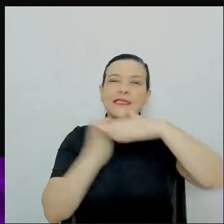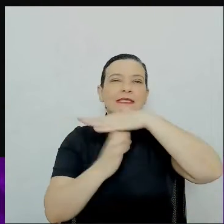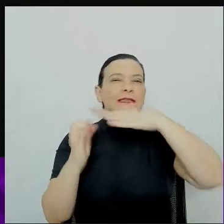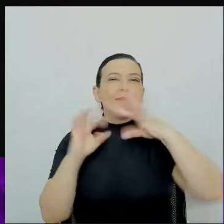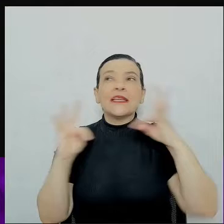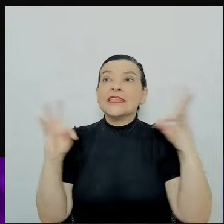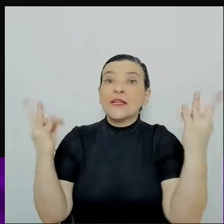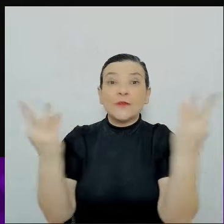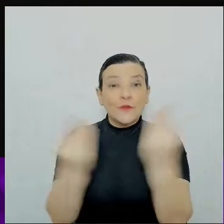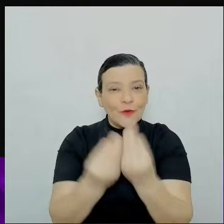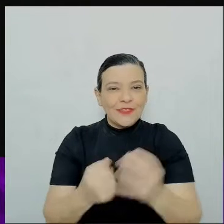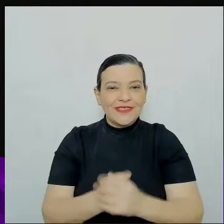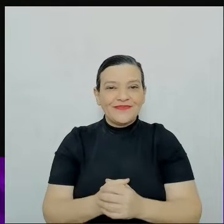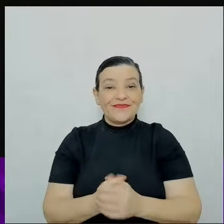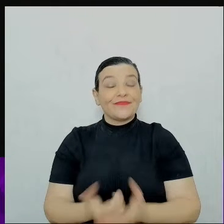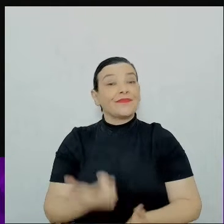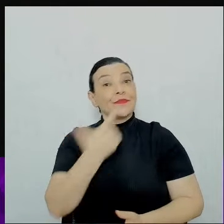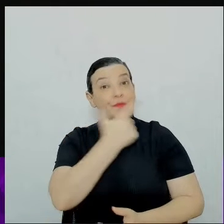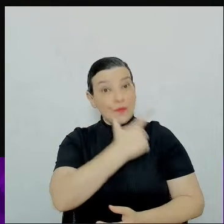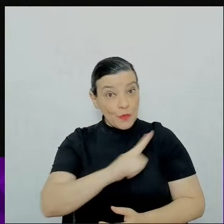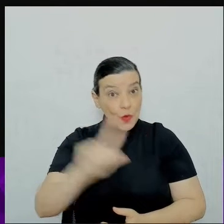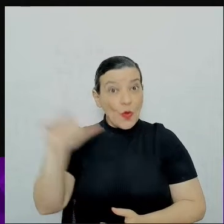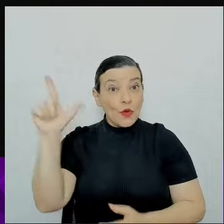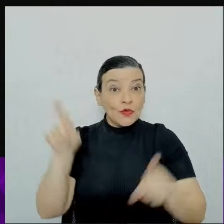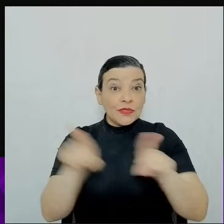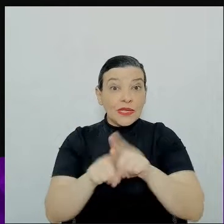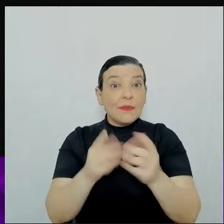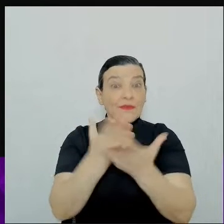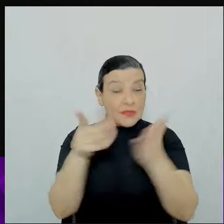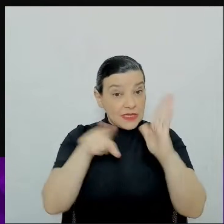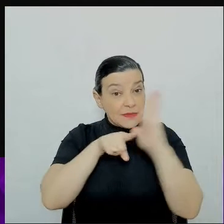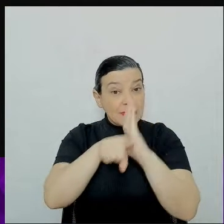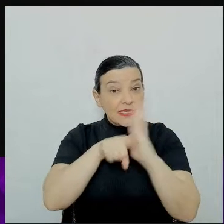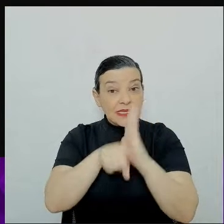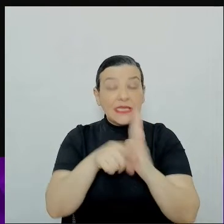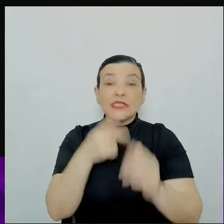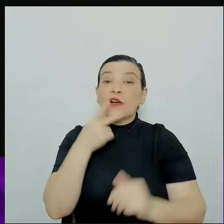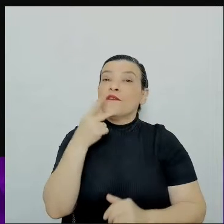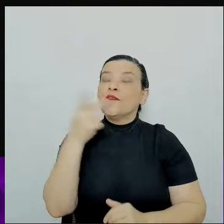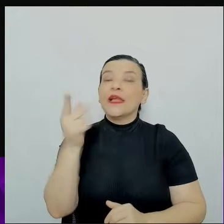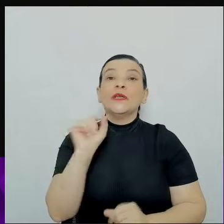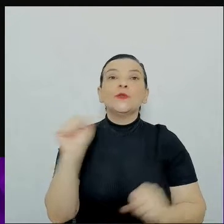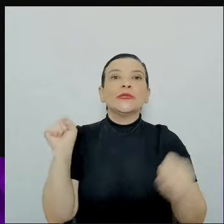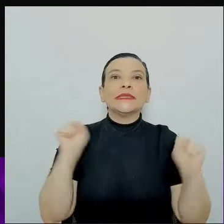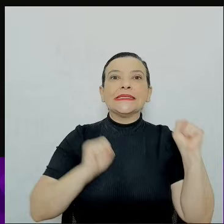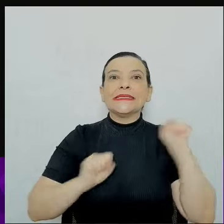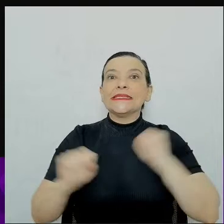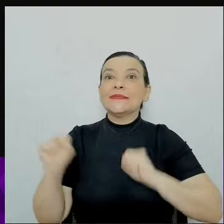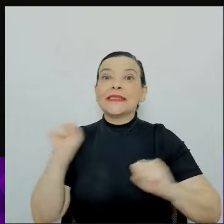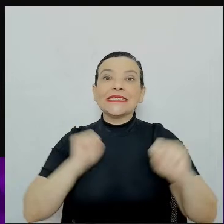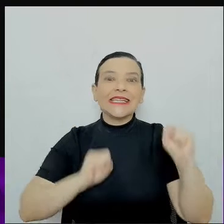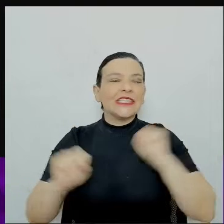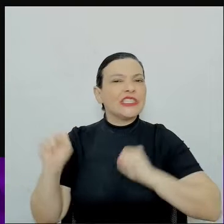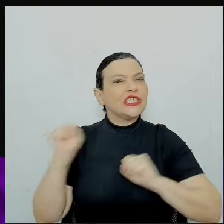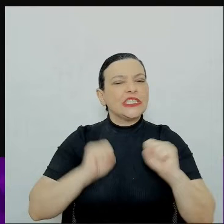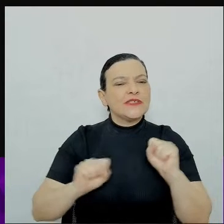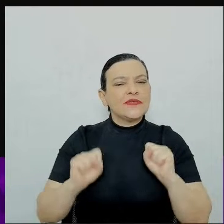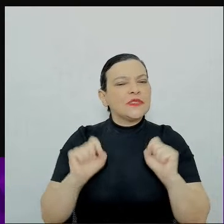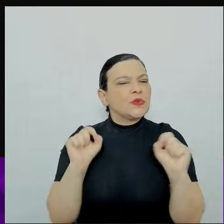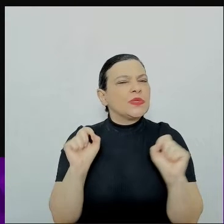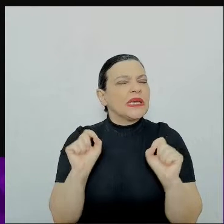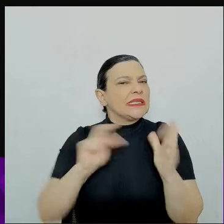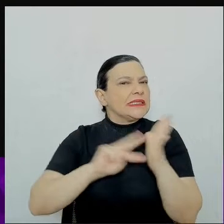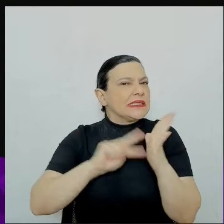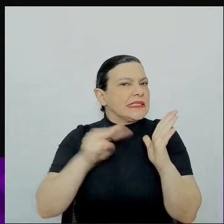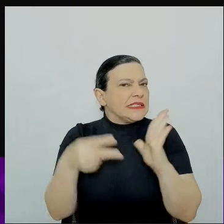gente? Aí eu já trago outro termo para vocês pesquisarem. Eu estou falando sobre expectativas líquidas. E o que é isso? Nós,